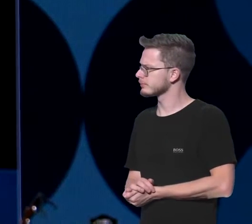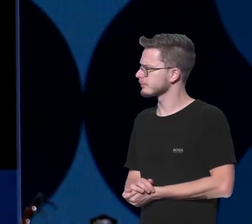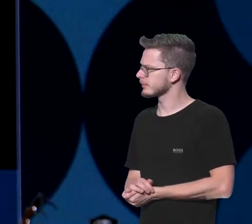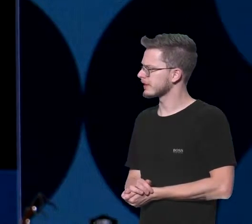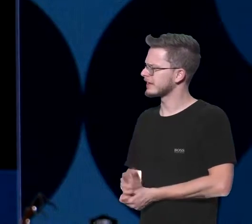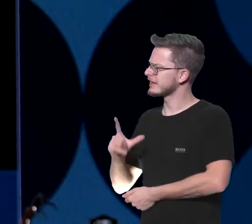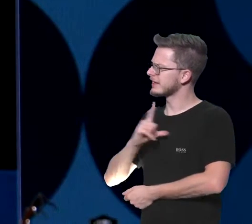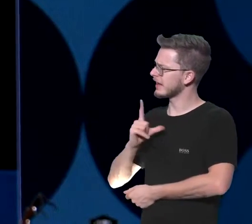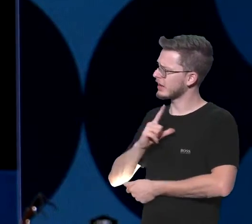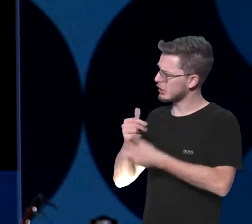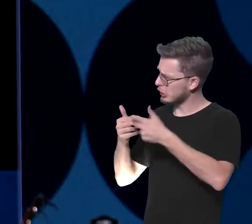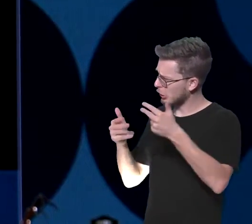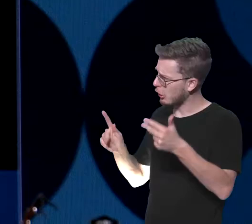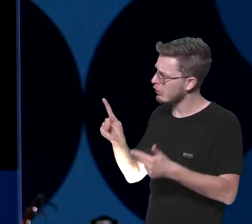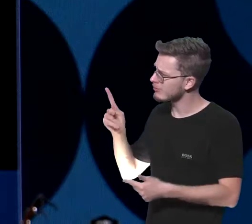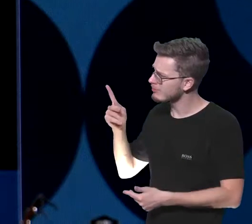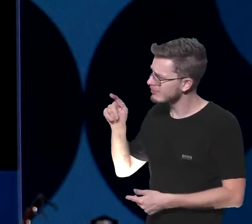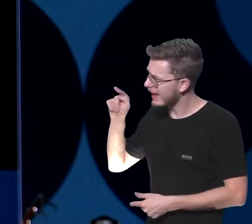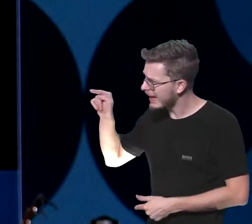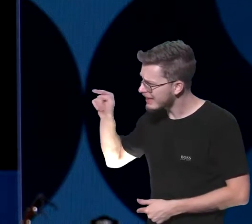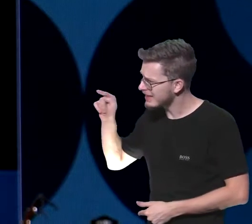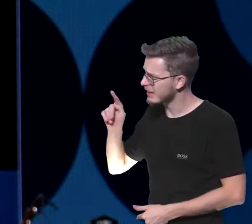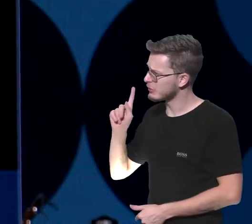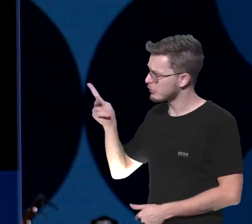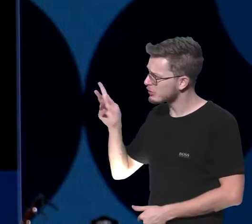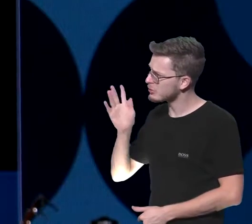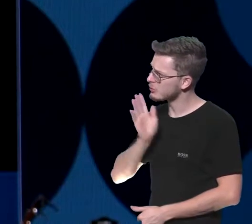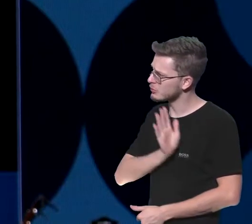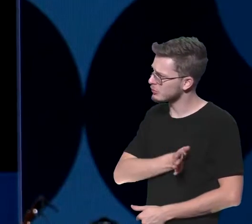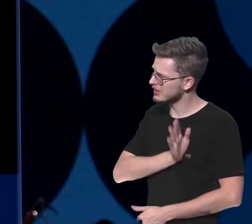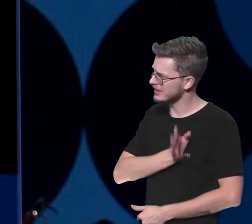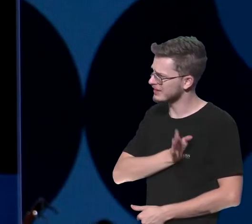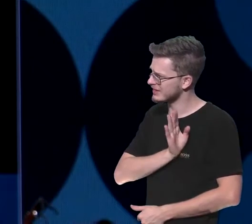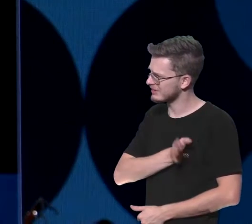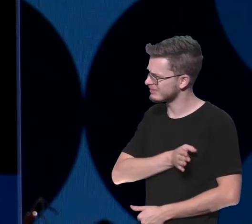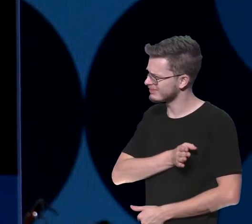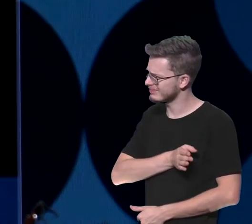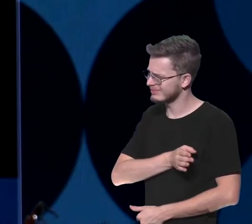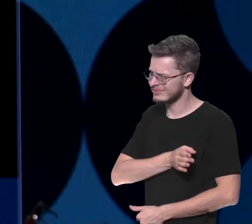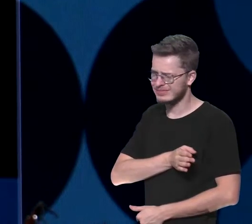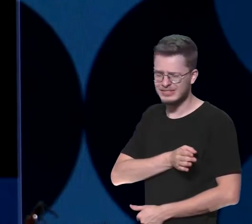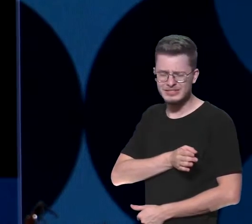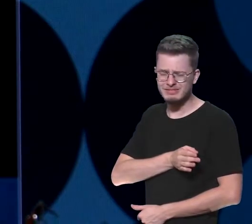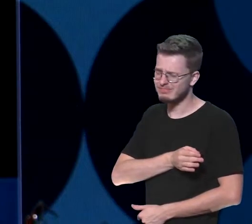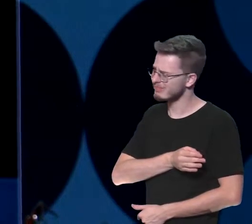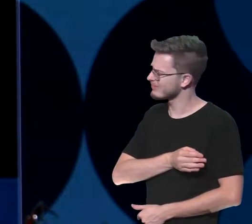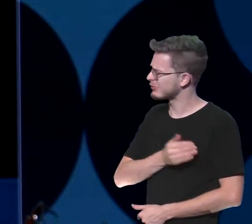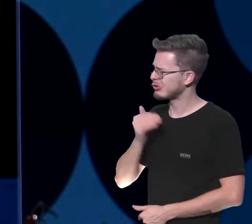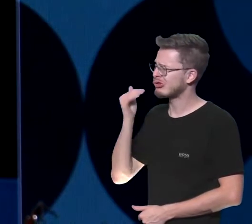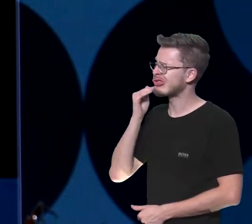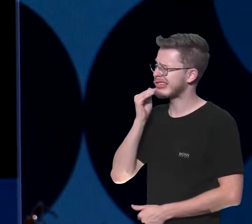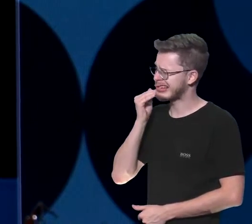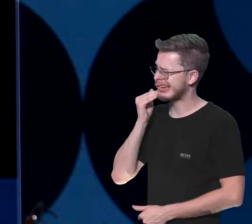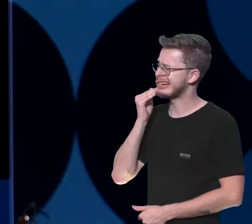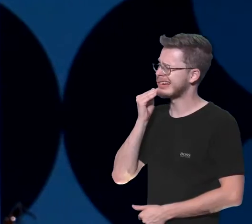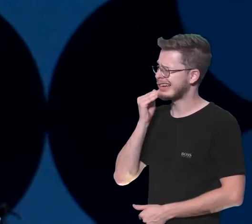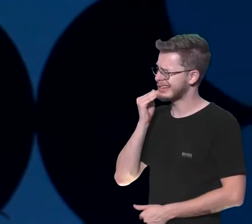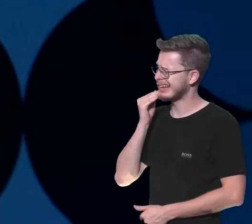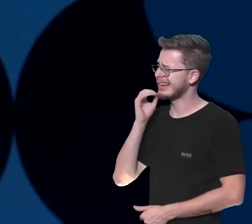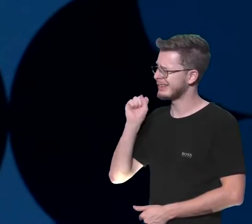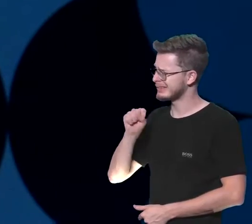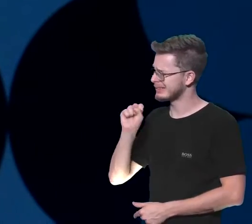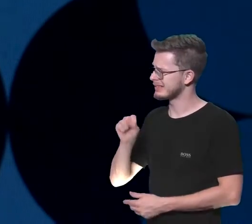tem coisas aí dentro dessa terra que não estão nem um pouco revolvidas. E existem